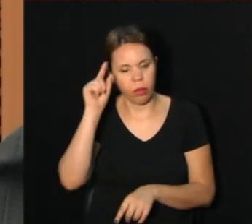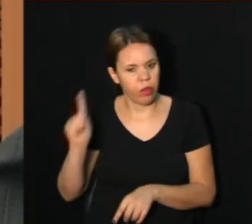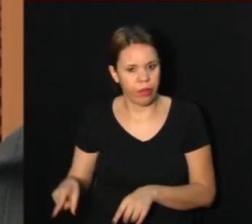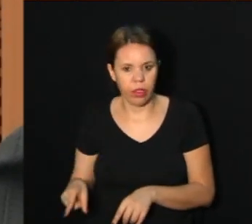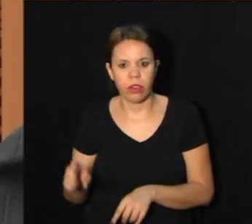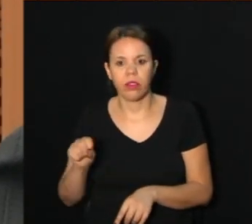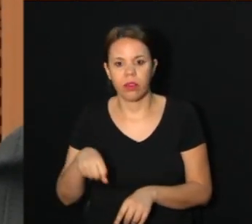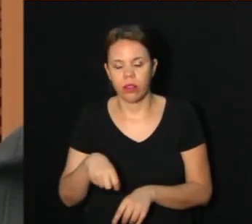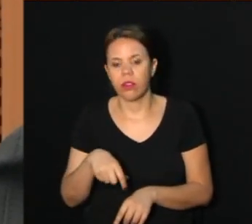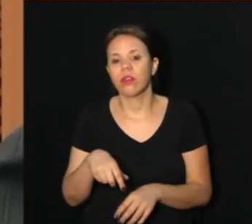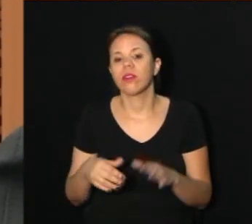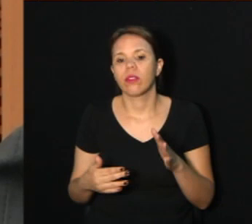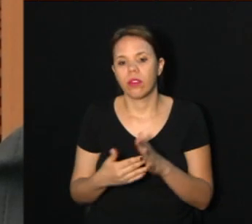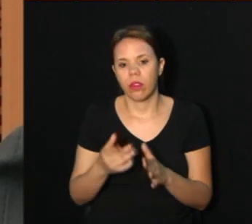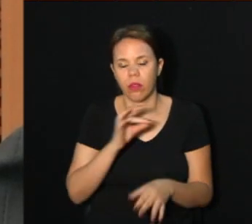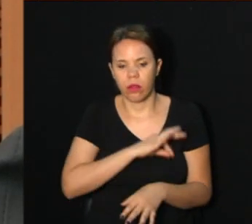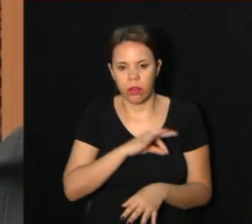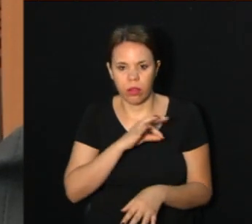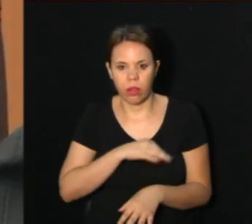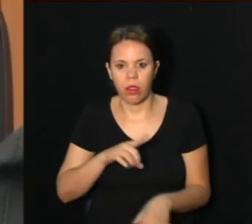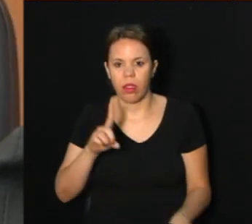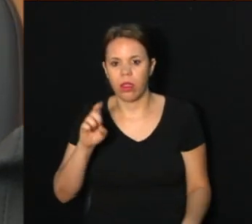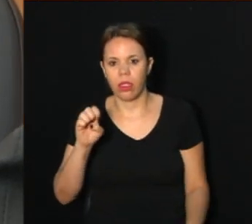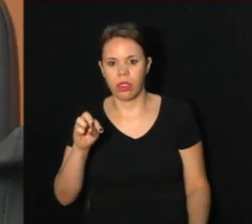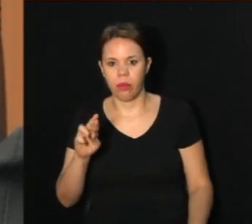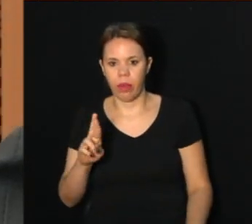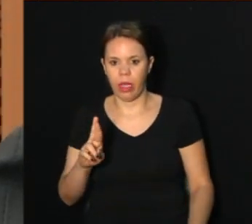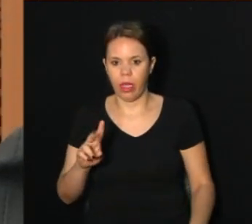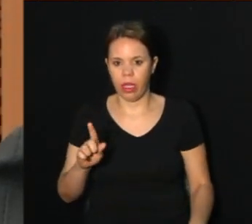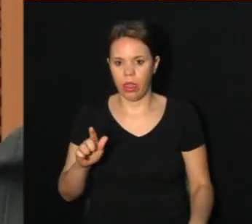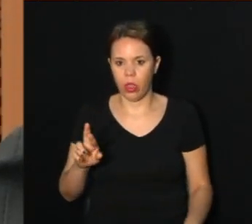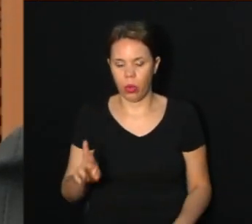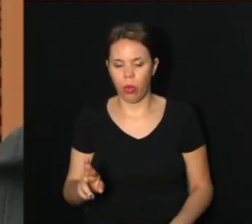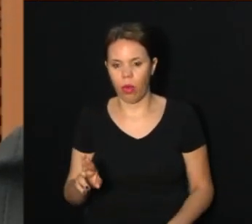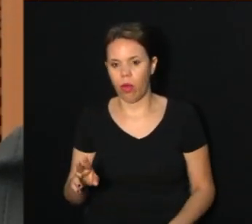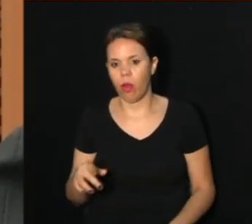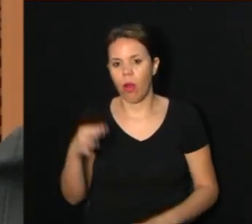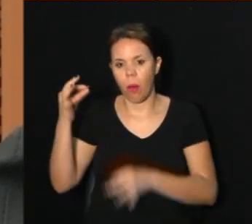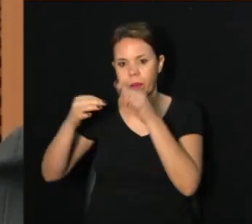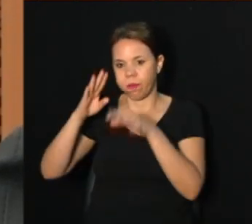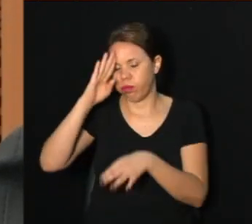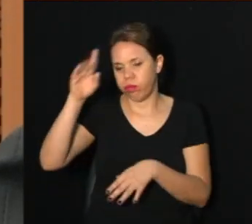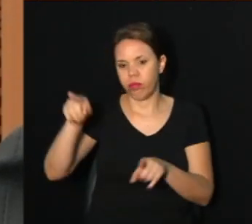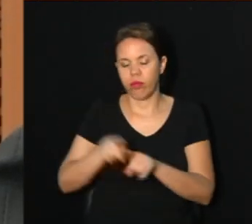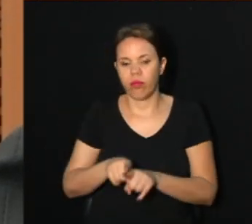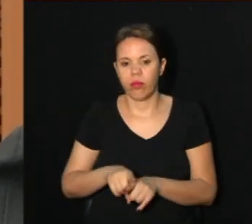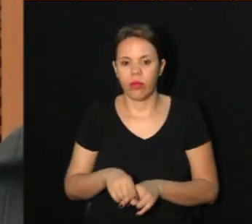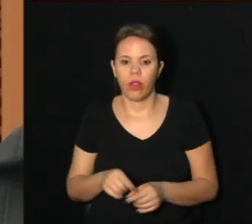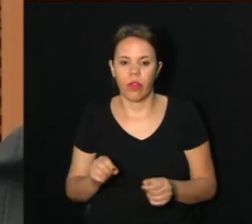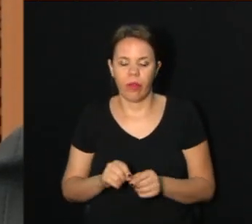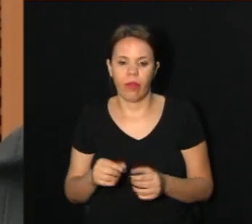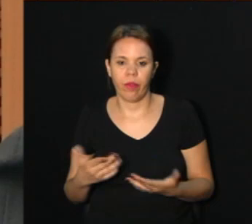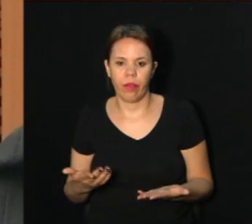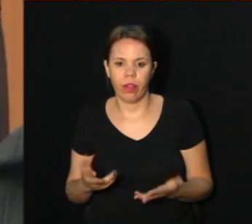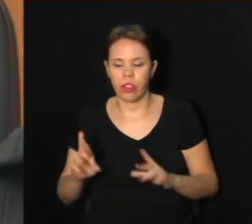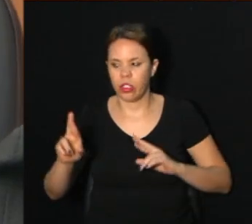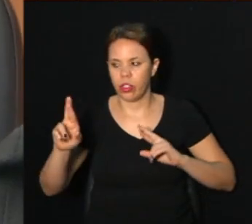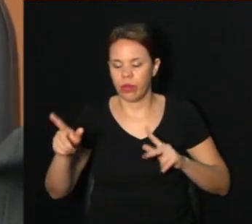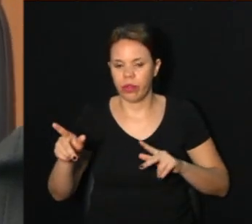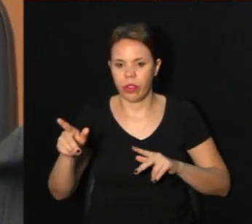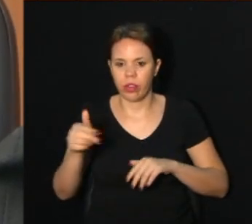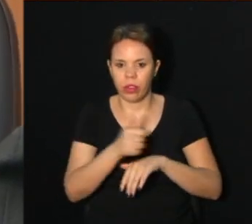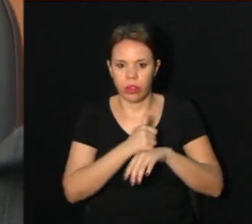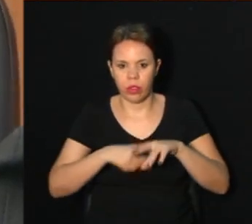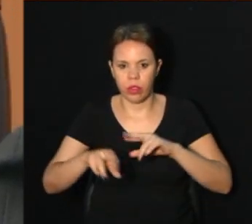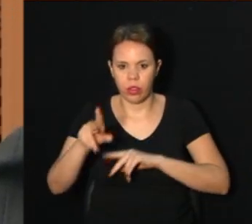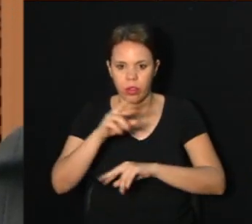e sim o teto do desembargador. Então, a interpretação constitucional feita pelo Supremo coloca o teto diferenciado às carreiras